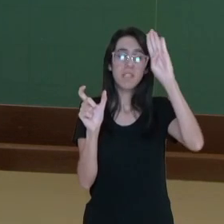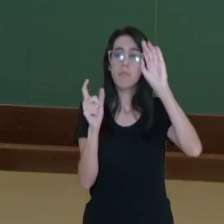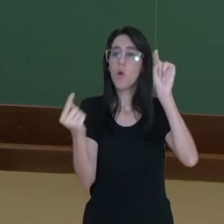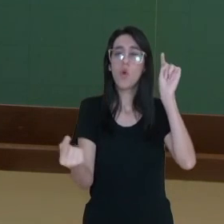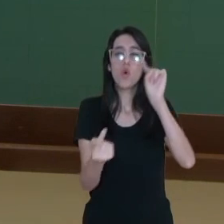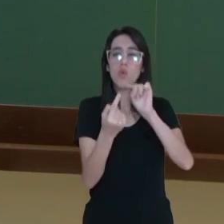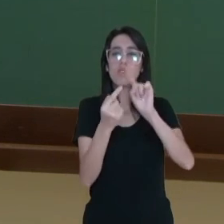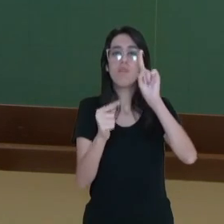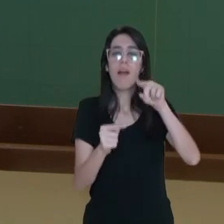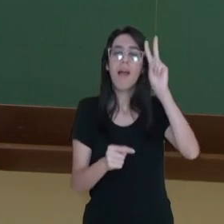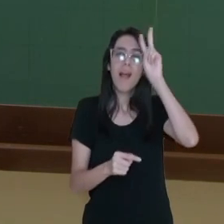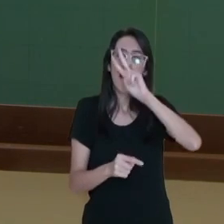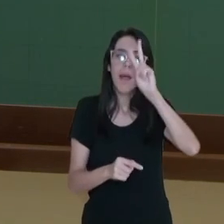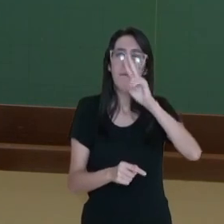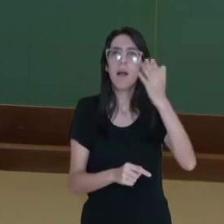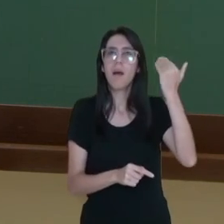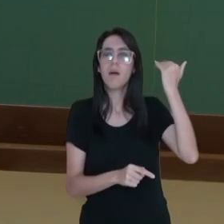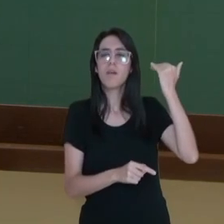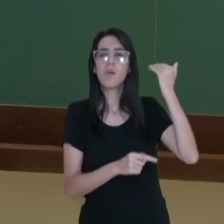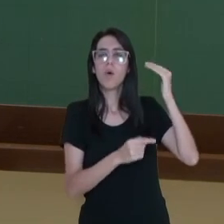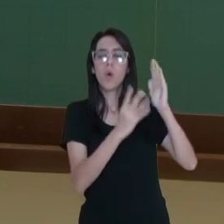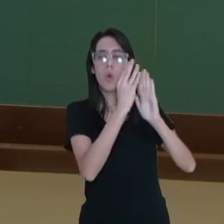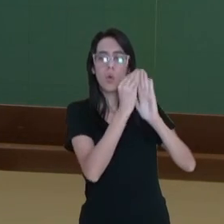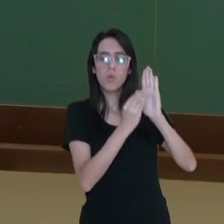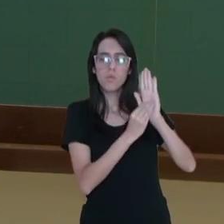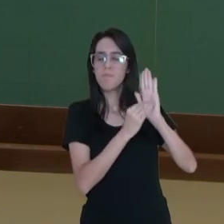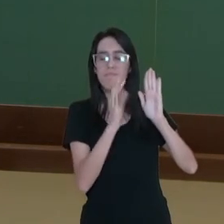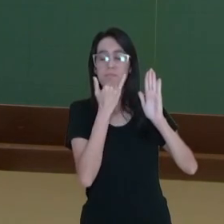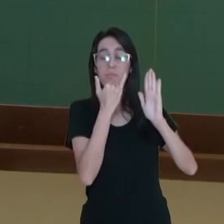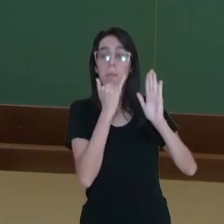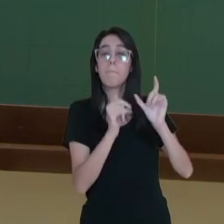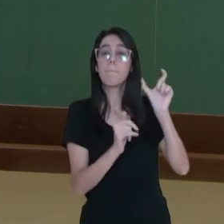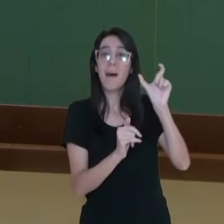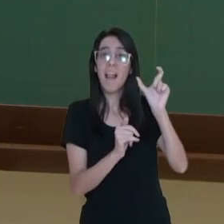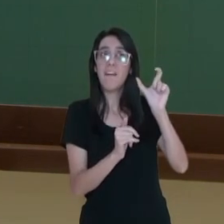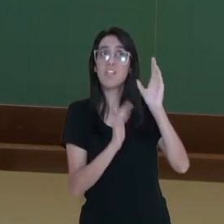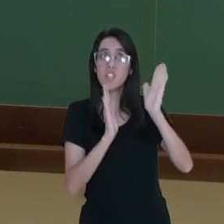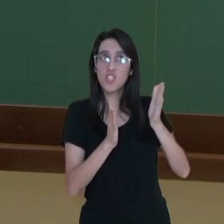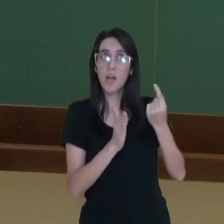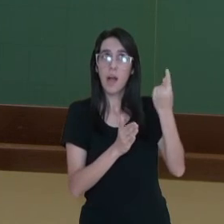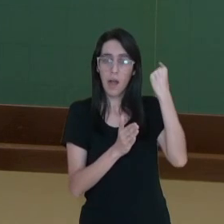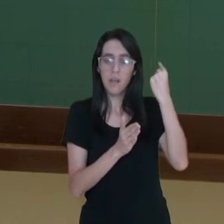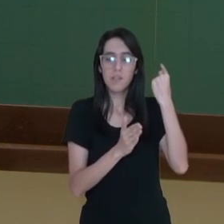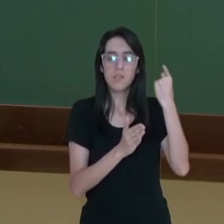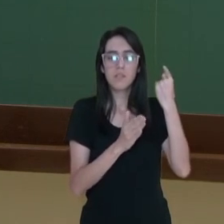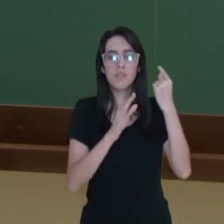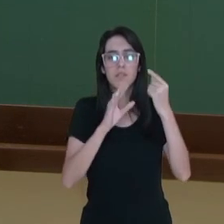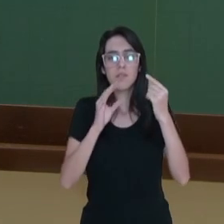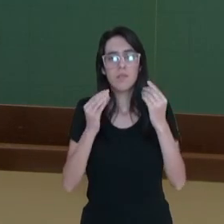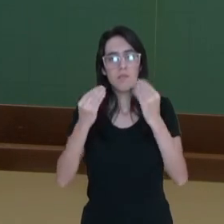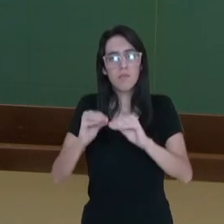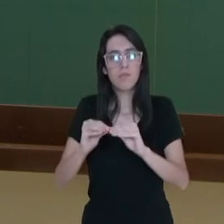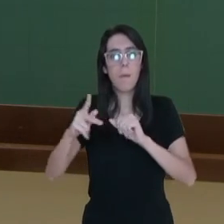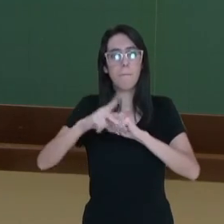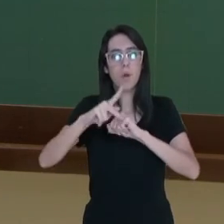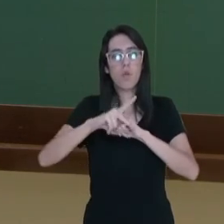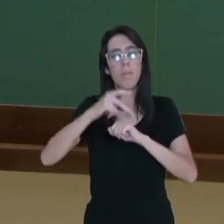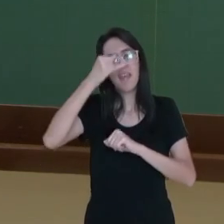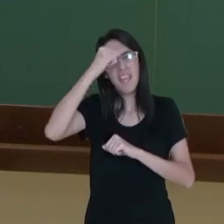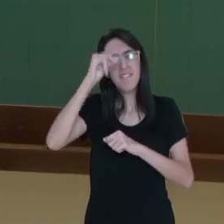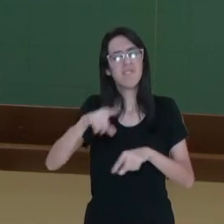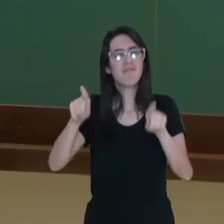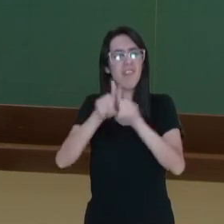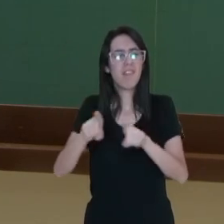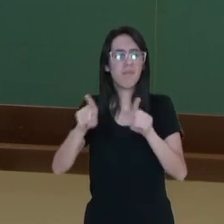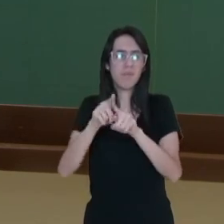objetivo retomar uma informação que já foi dita no texto, principalmente para evitar a repetição